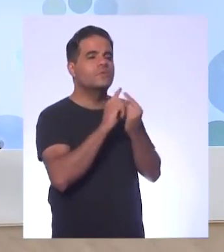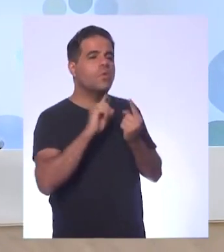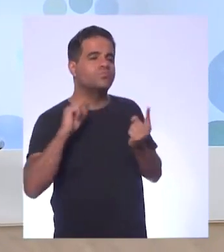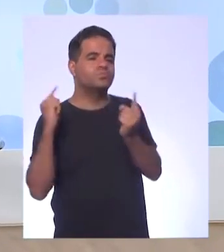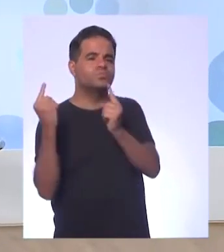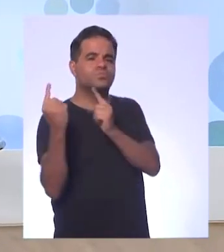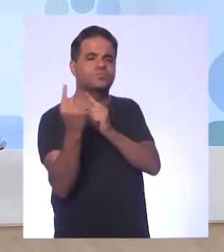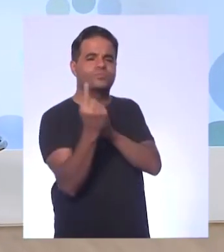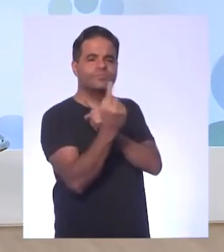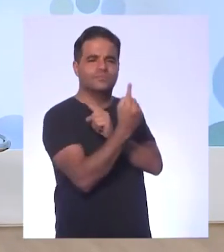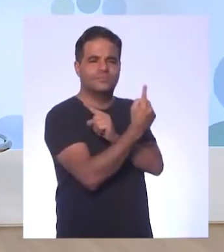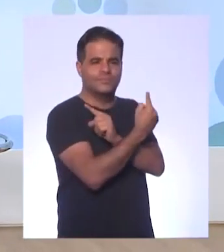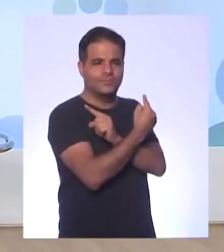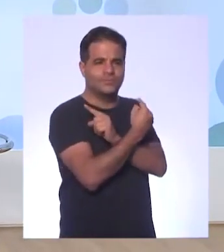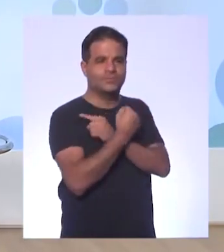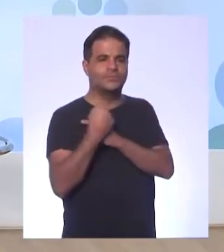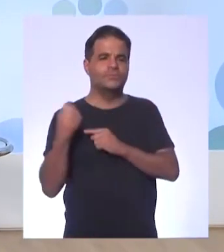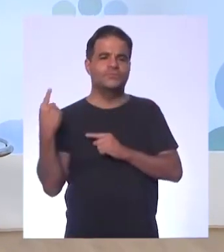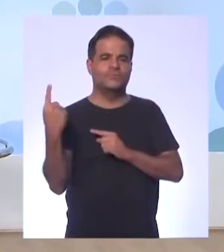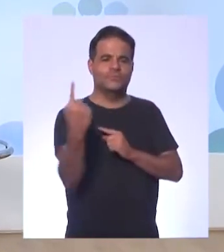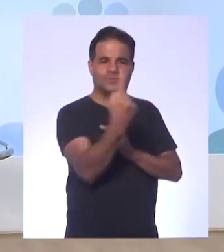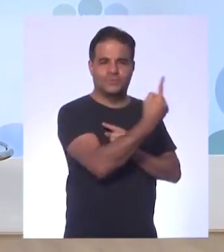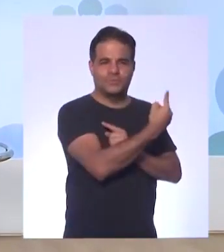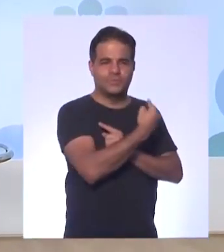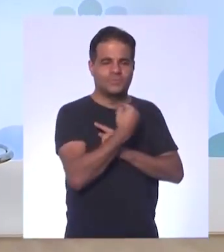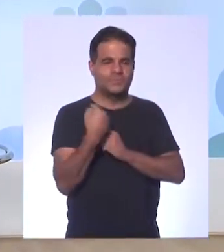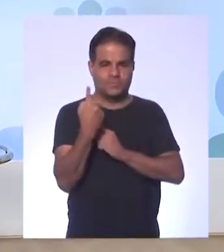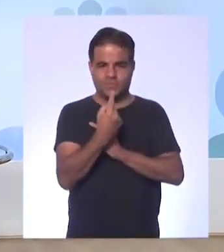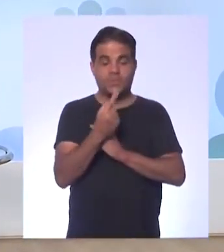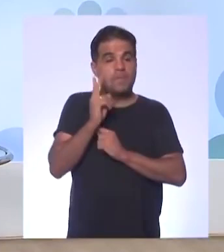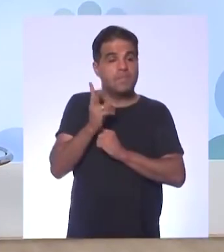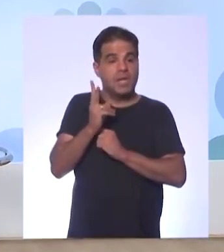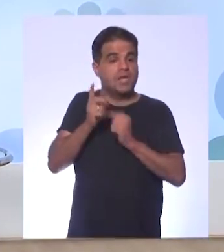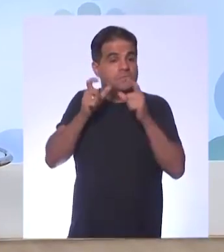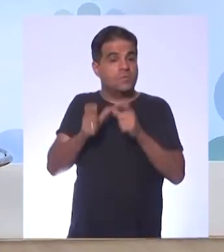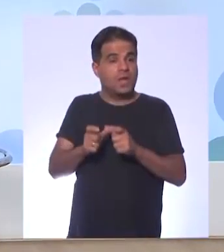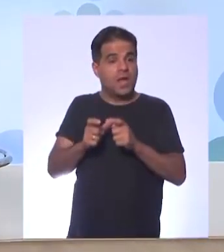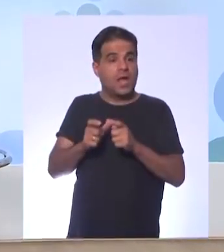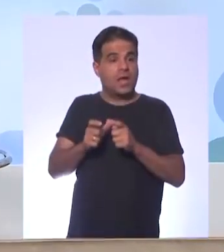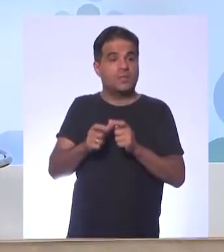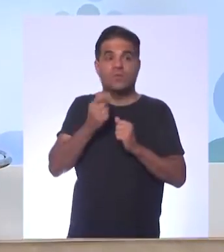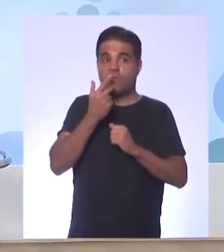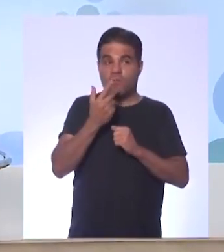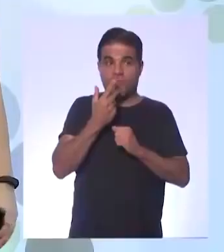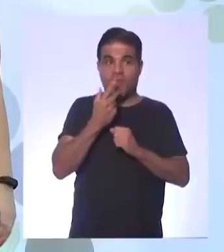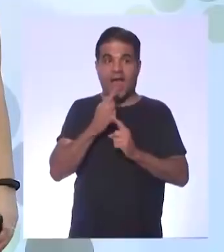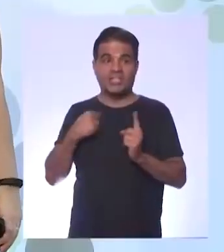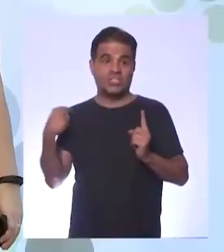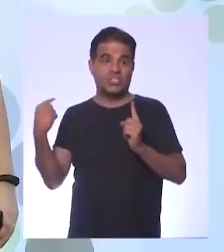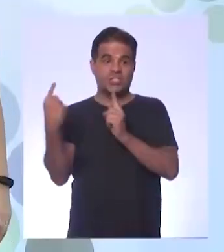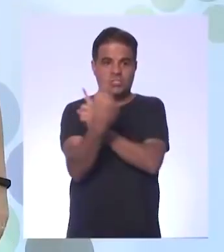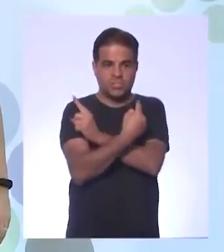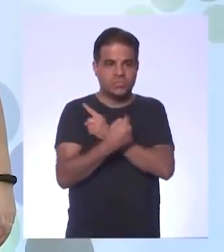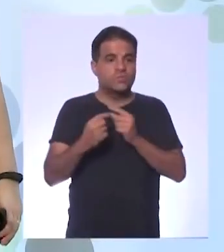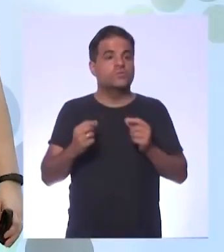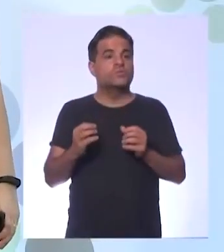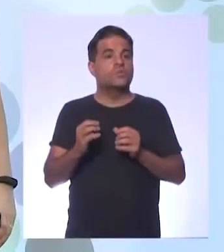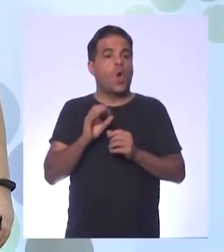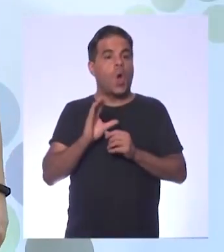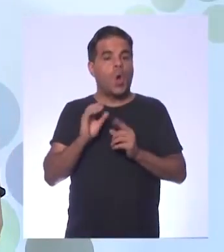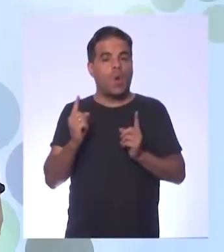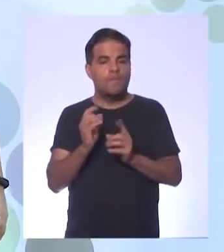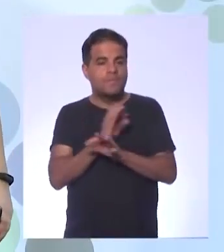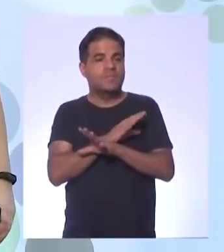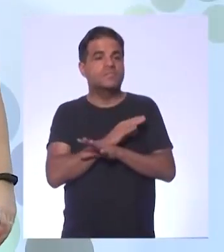eu vou girar e eu vou voltar para a mesma posição. Então, quando a gente fala em giro completo, o giro de uma volta, a gente está